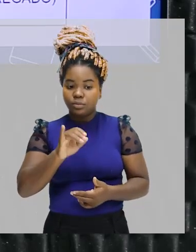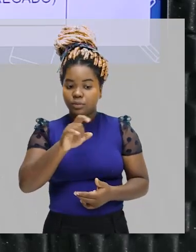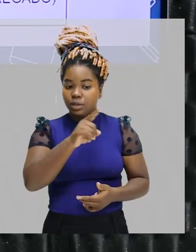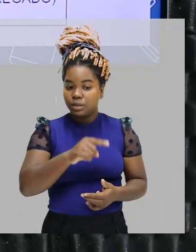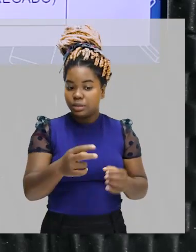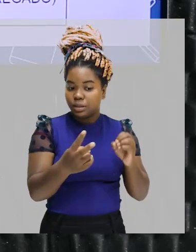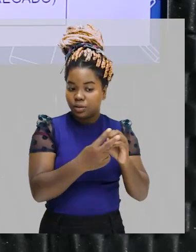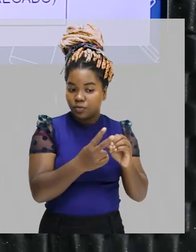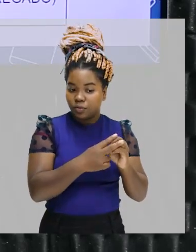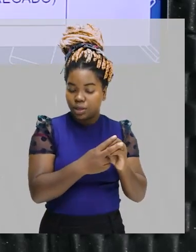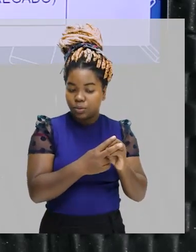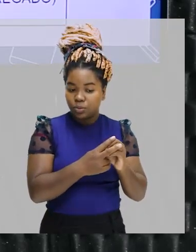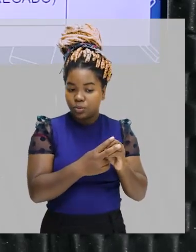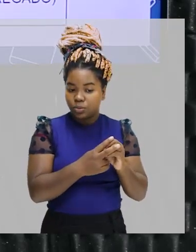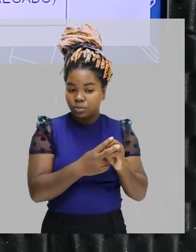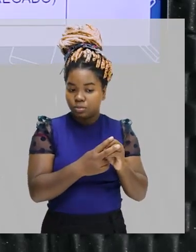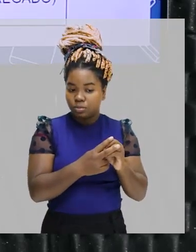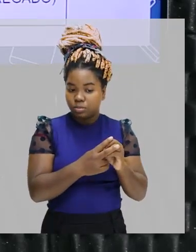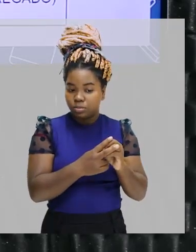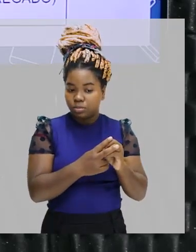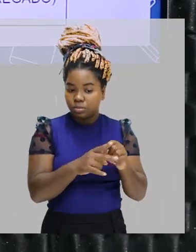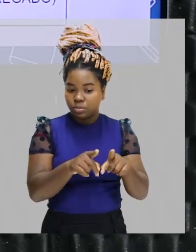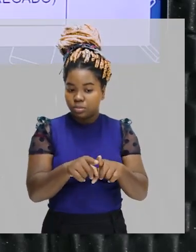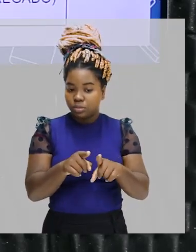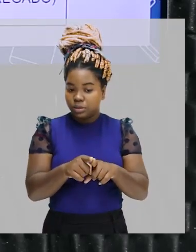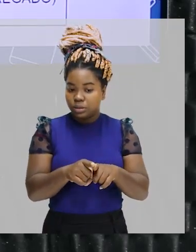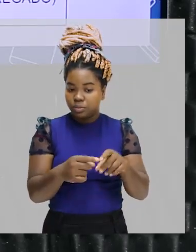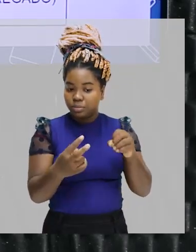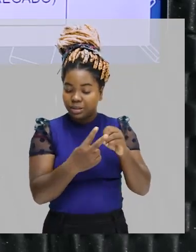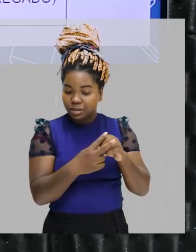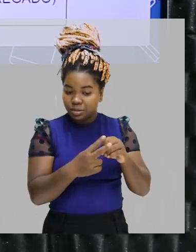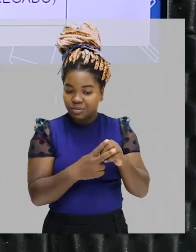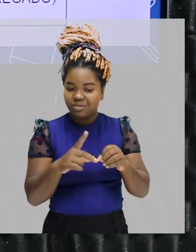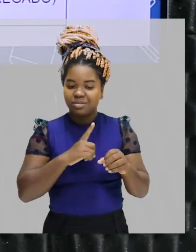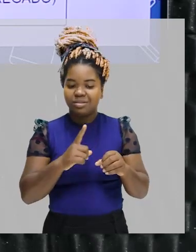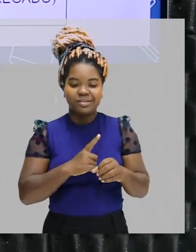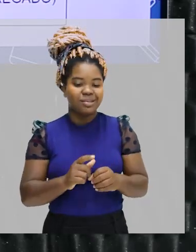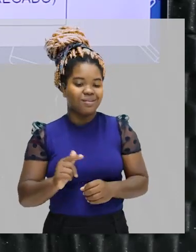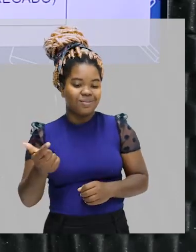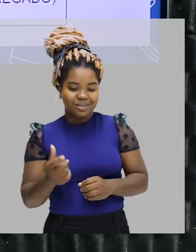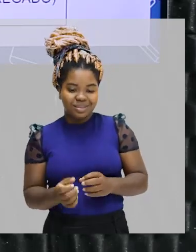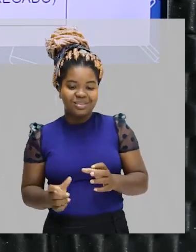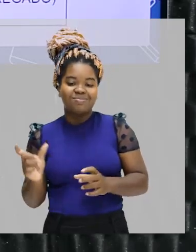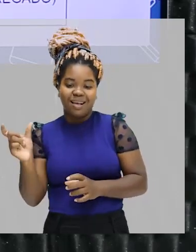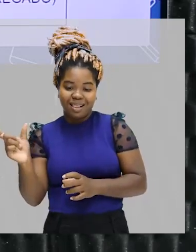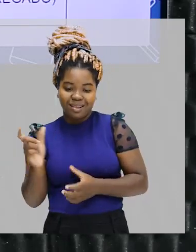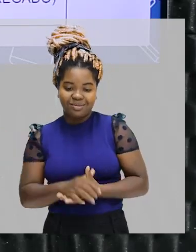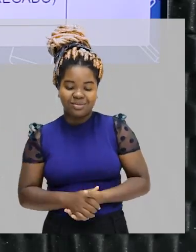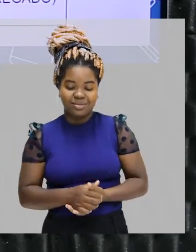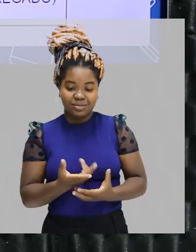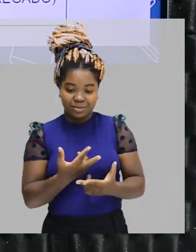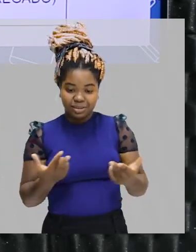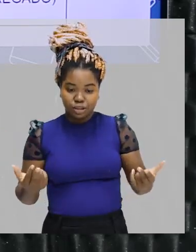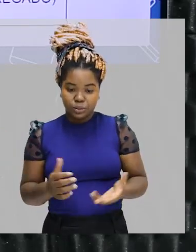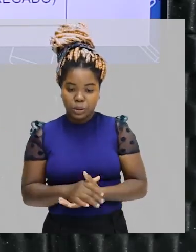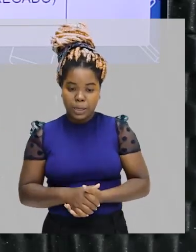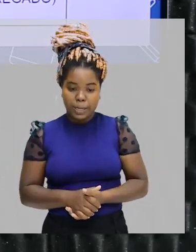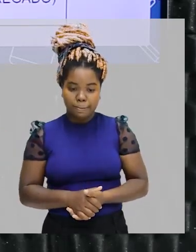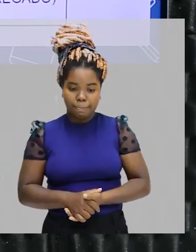verbo employ, empregar, e a partir dessa raiz eu crio palavras derivadas.